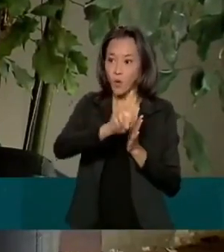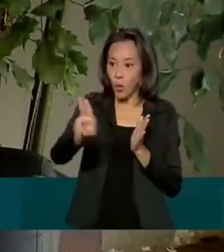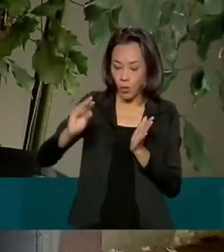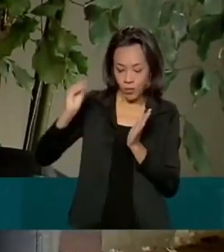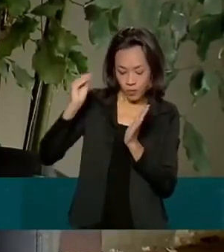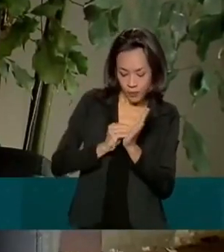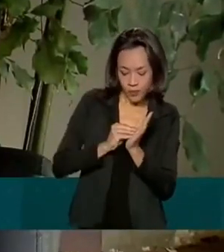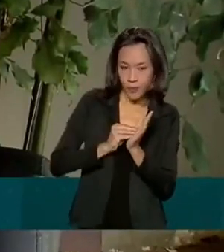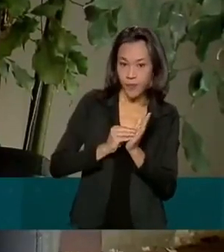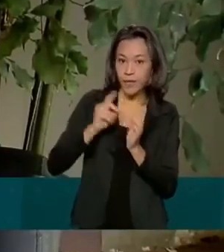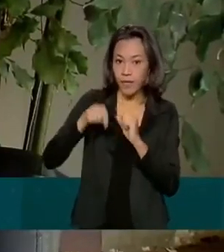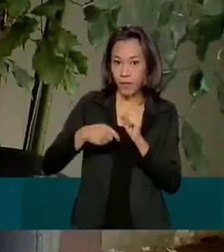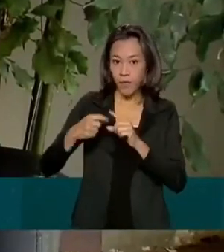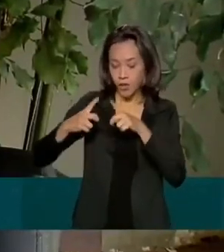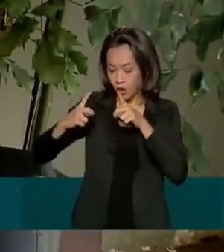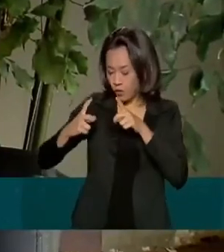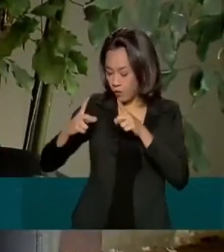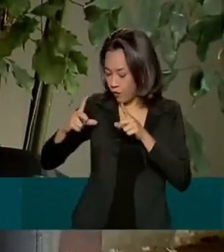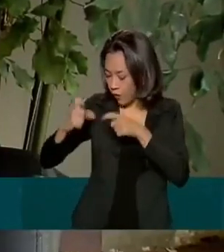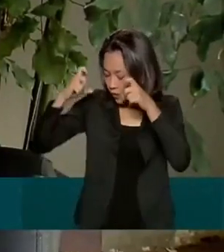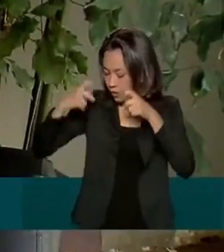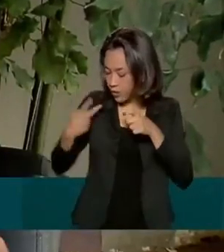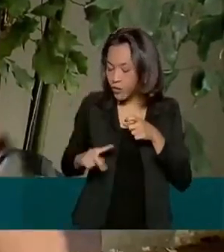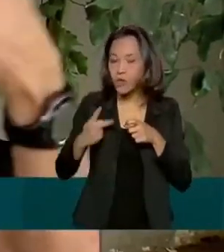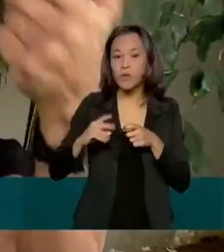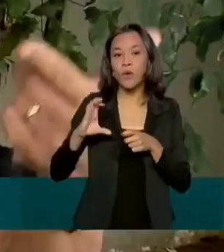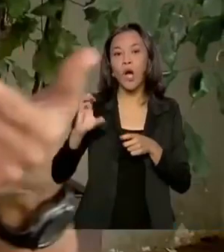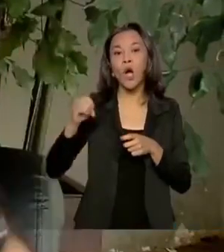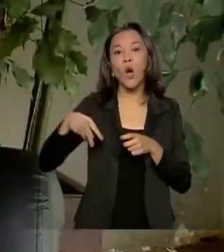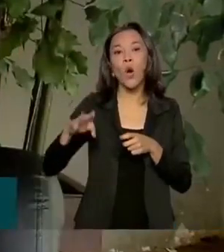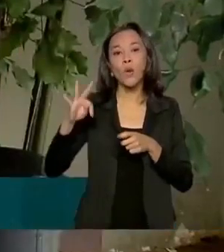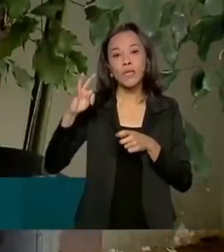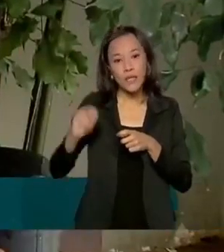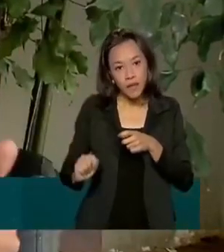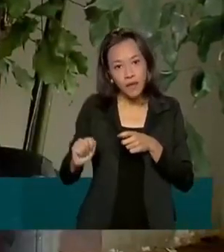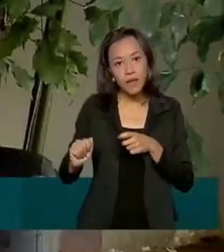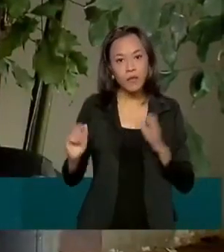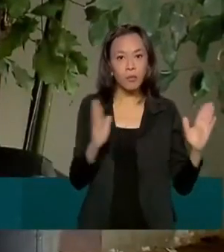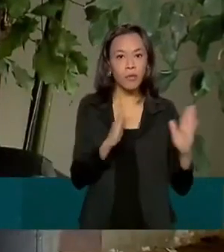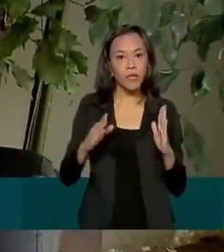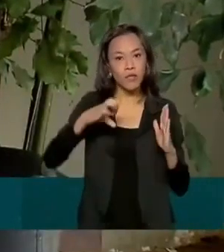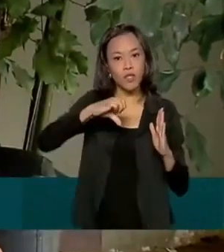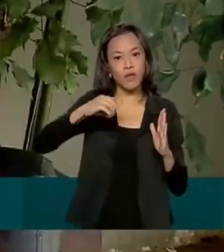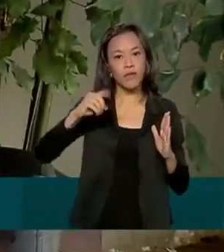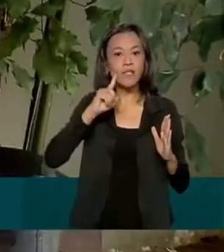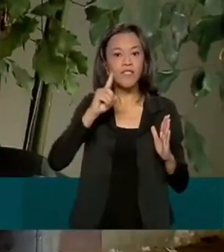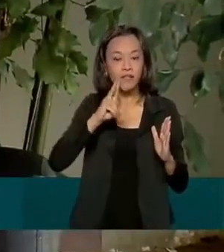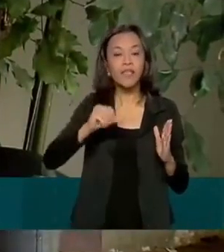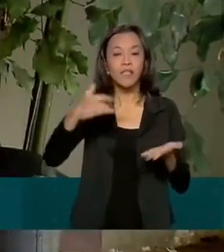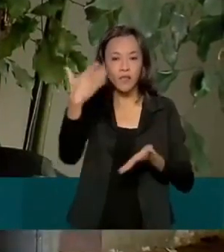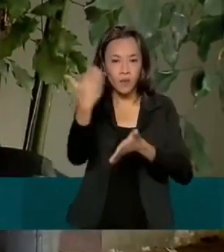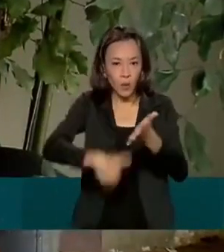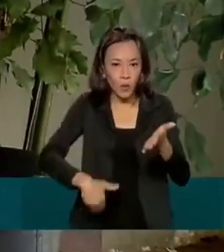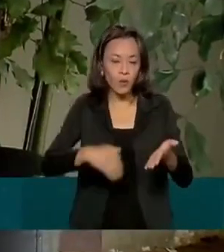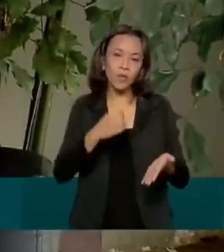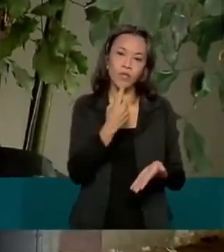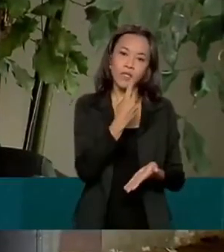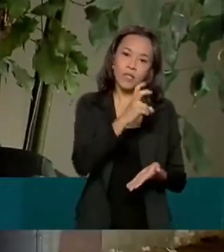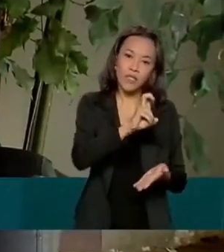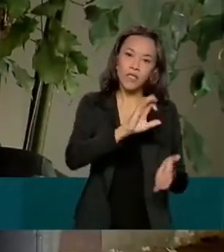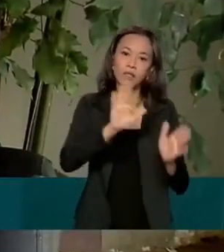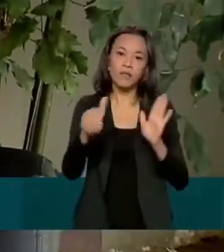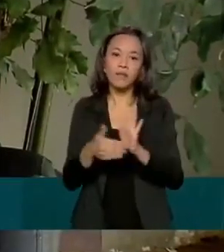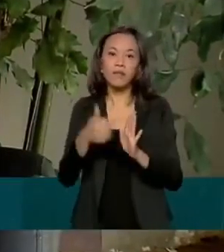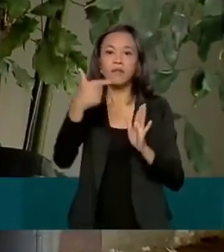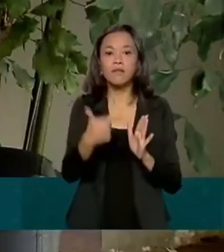e tirar uma foto da sua conta de energia e depois de 90 dias eu ter um desconto e de 15 a